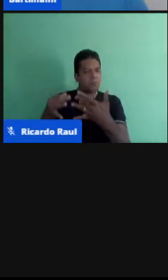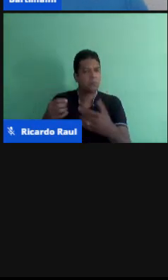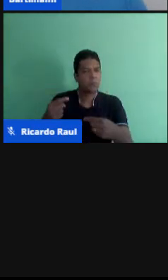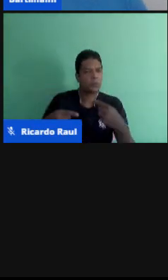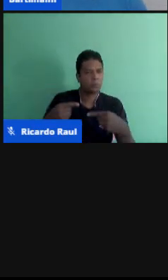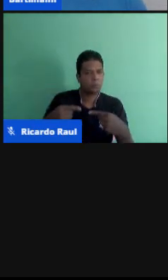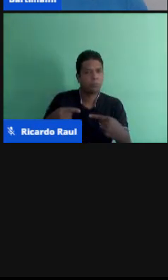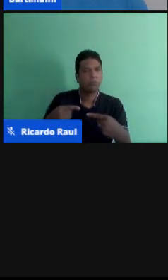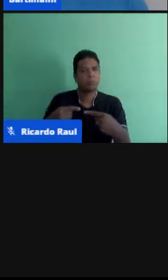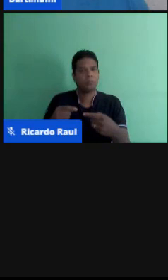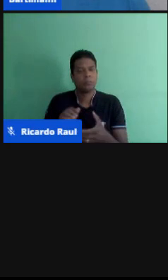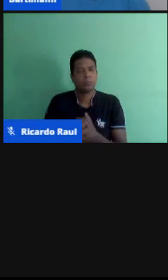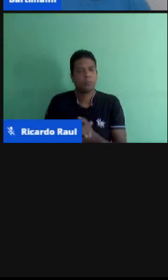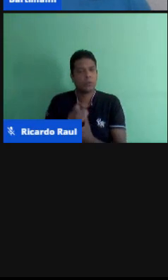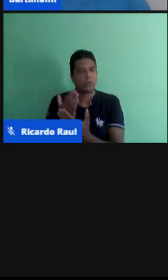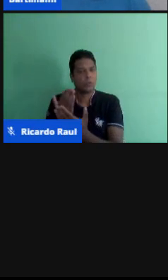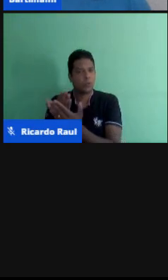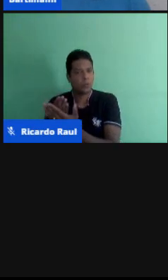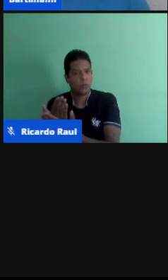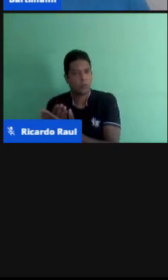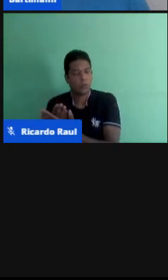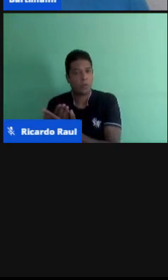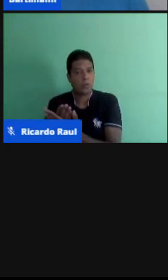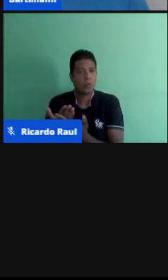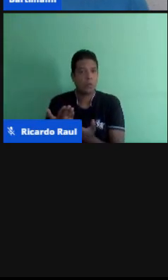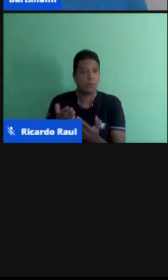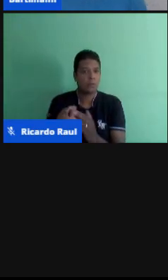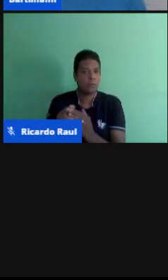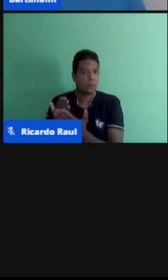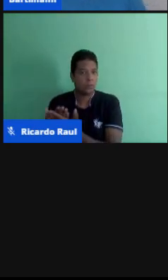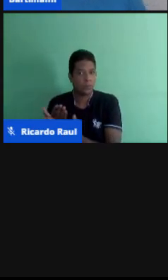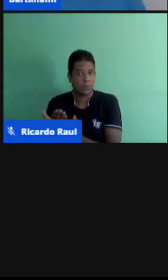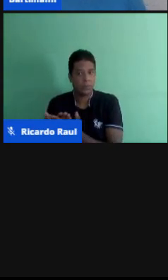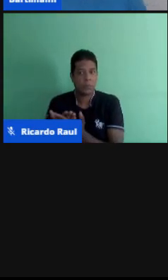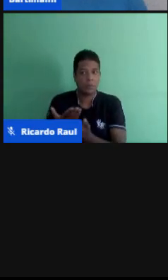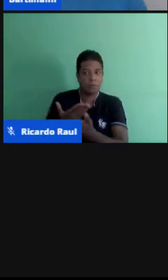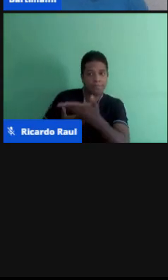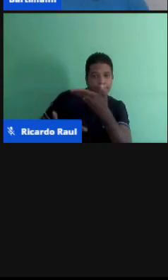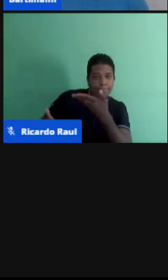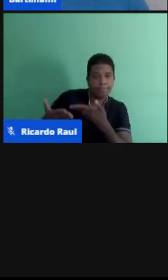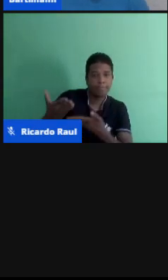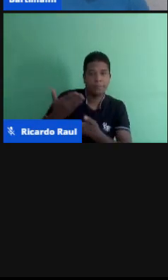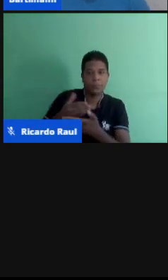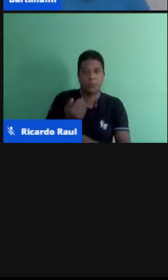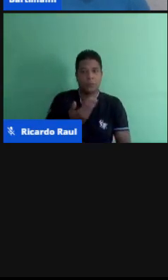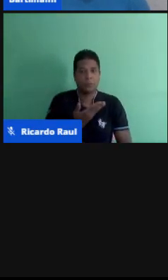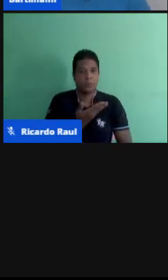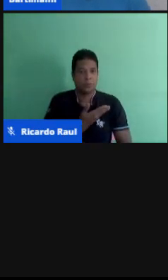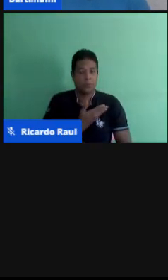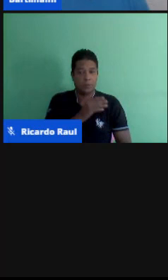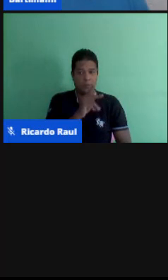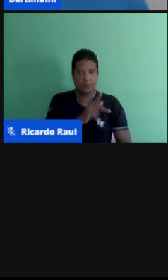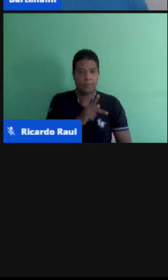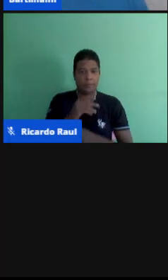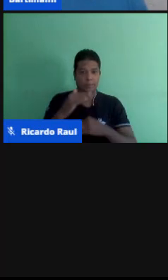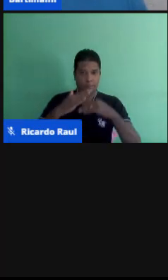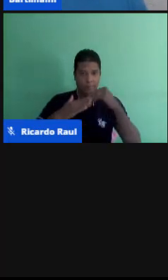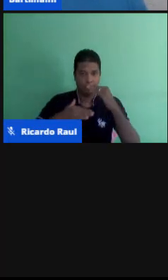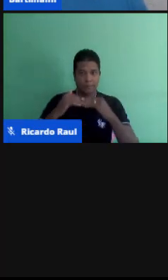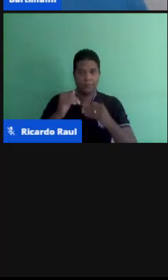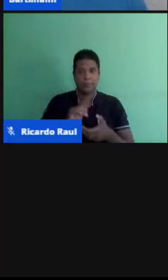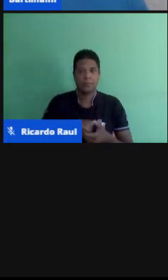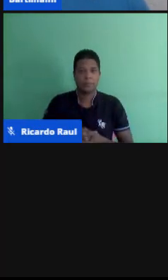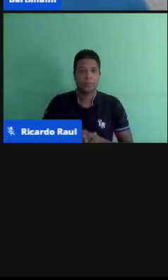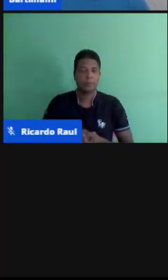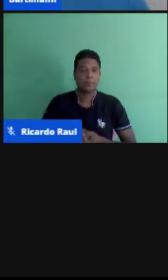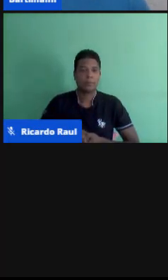algum tempo desde a academia, mas que agora surge como oportunidade de compartilhar com os colegas de profissão. Então,